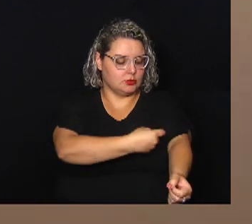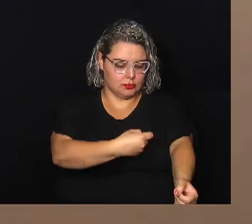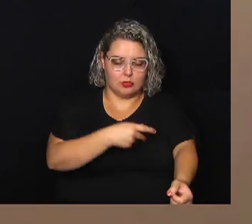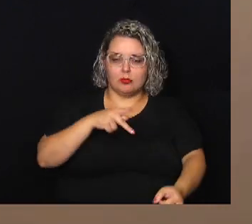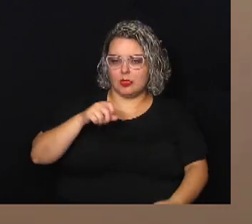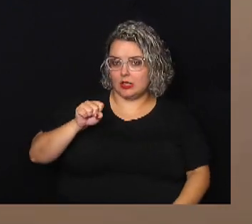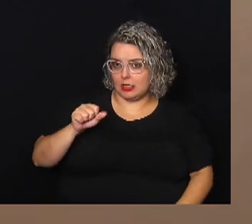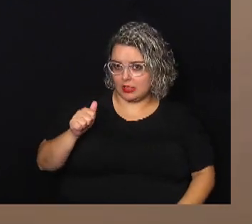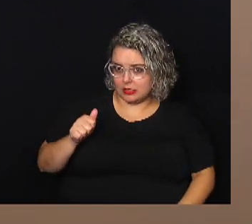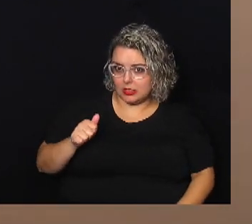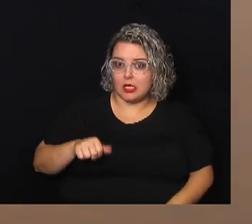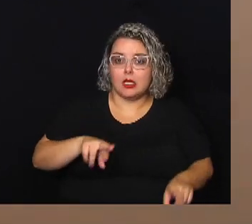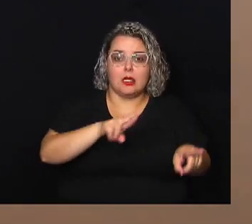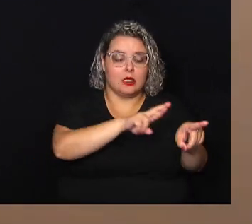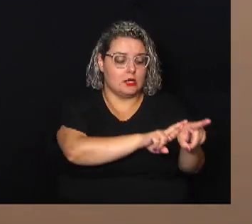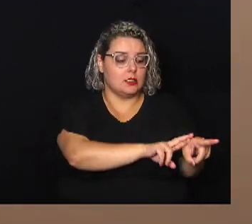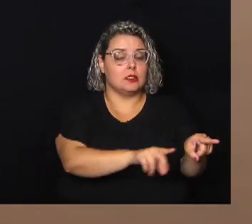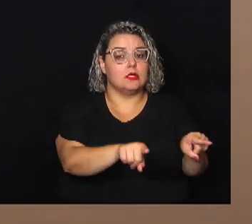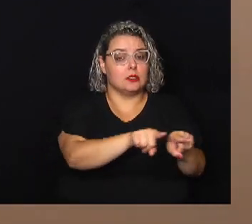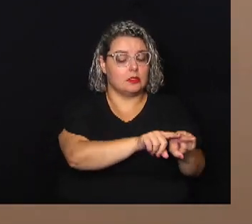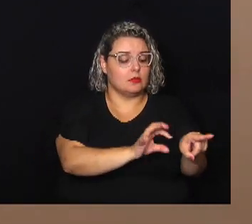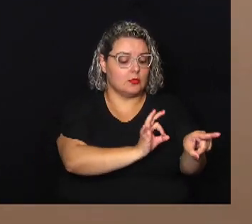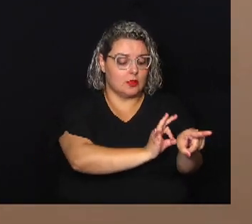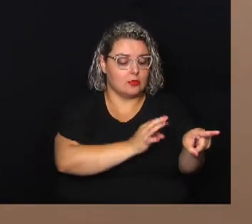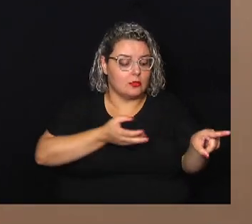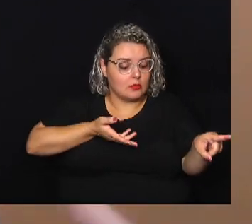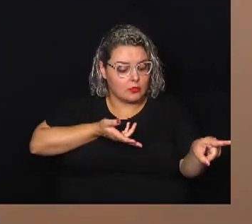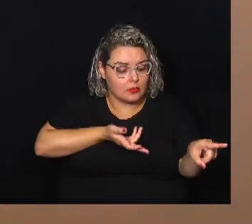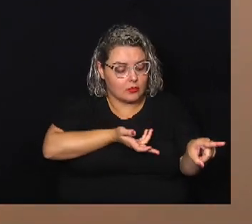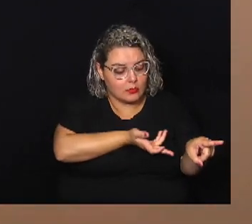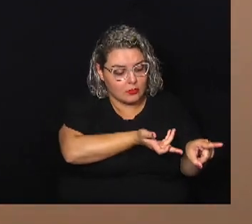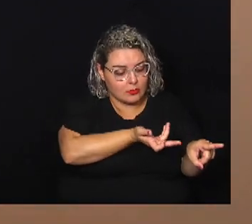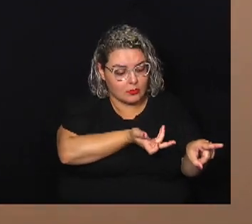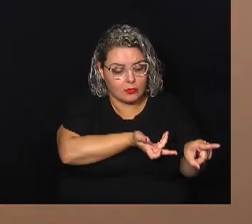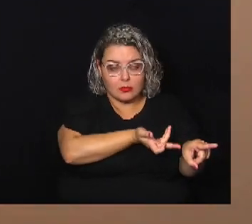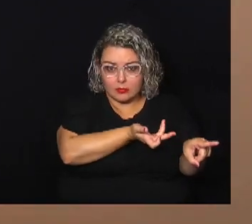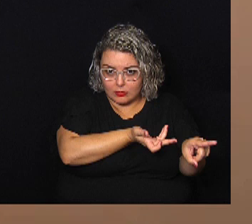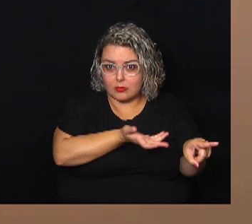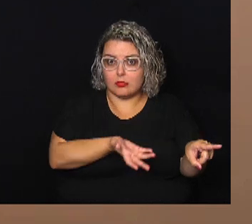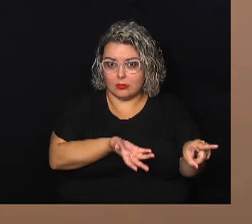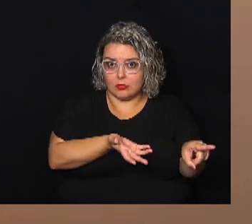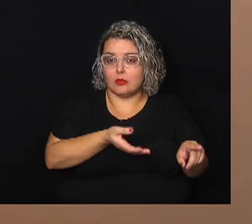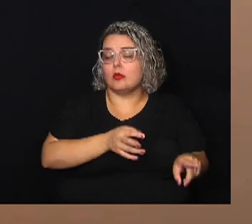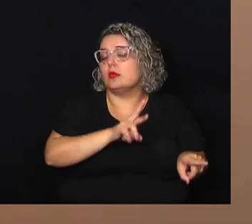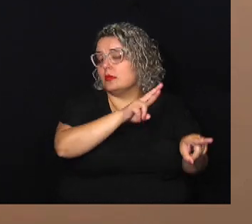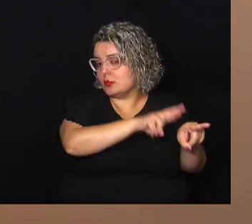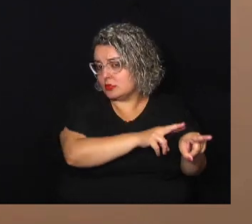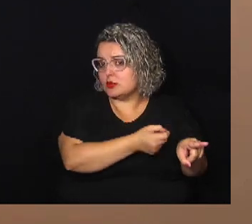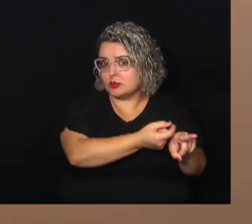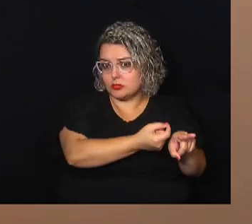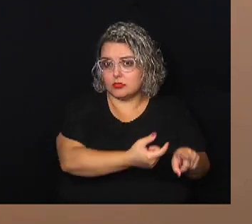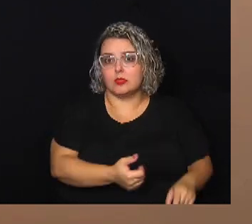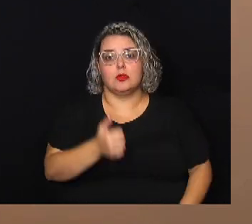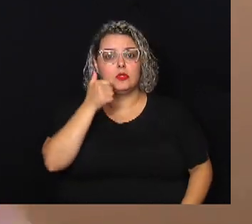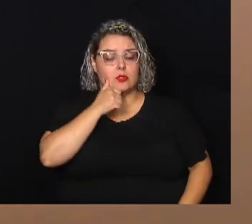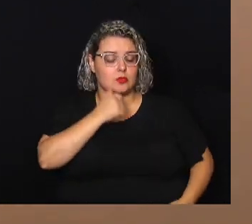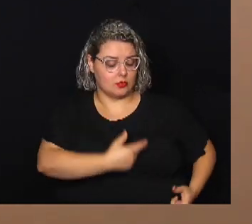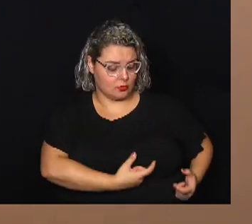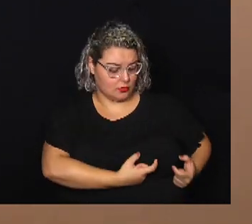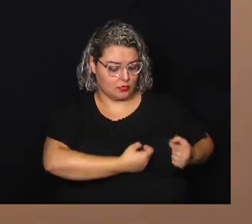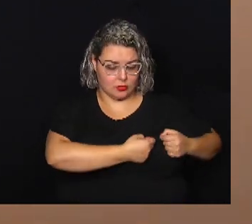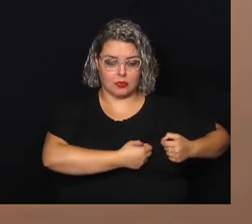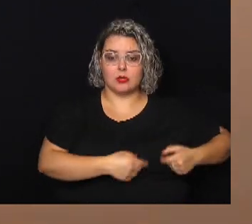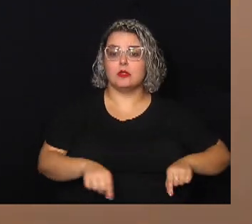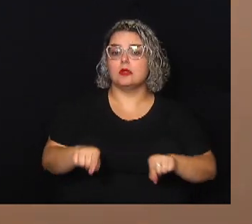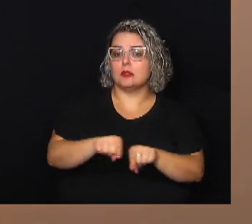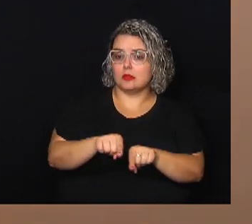e o toque retal. Seguindo esses tumores de próstata específico do homem e mama específico na mulher, a gente vem